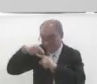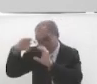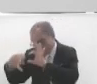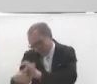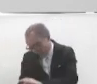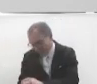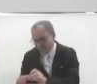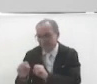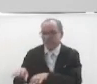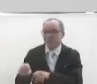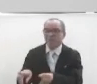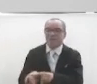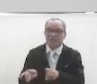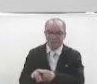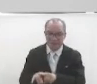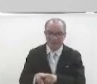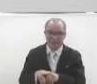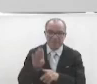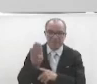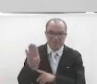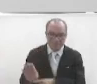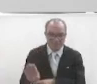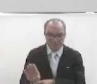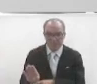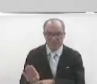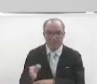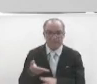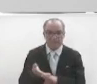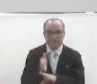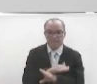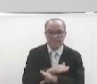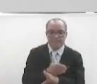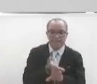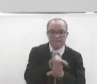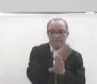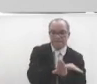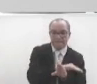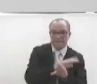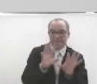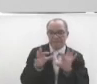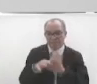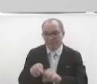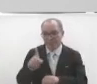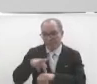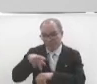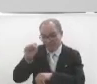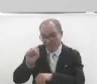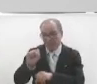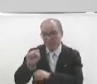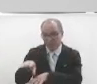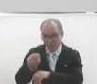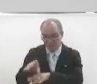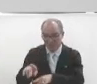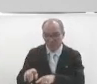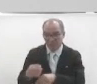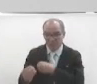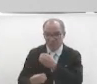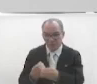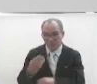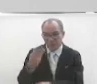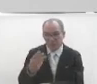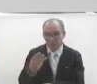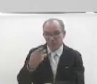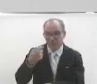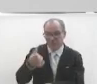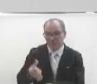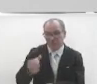Educação classe D requisitos da classe anterior mais especialização na área de educação com no mínimo